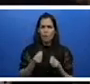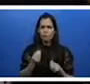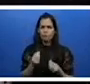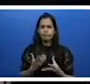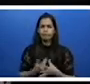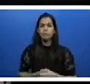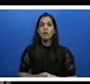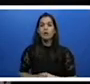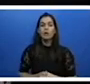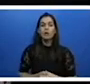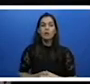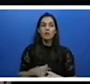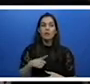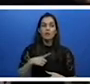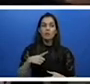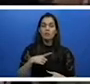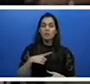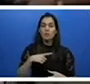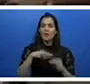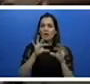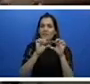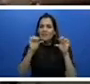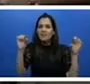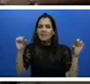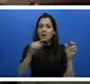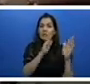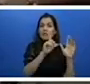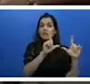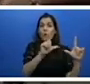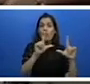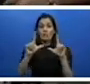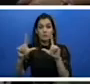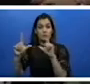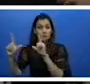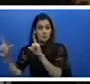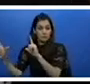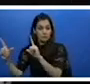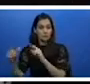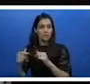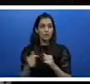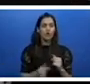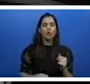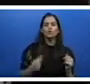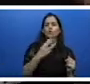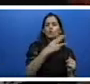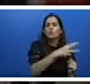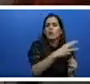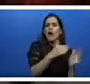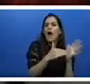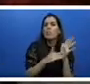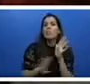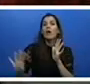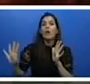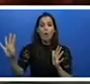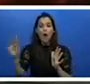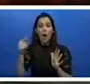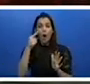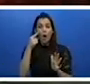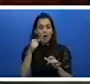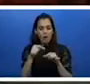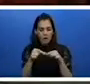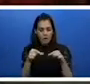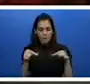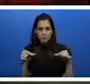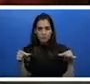essa sequência de números. Pessoal, eu tenho um intervalo que vai do 3 ao 4. Olha aí na régua de